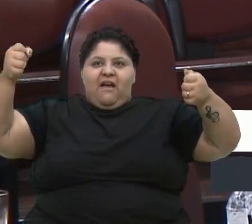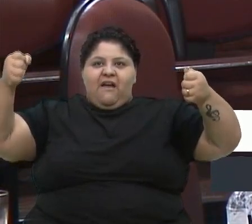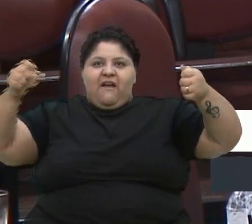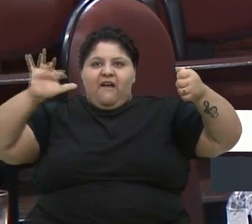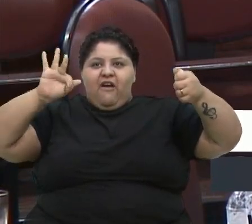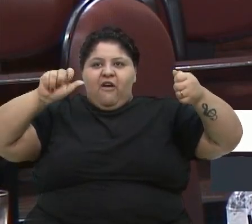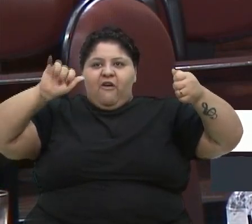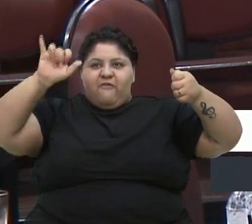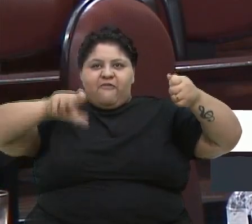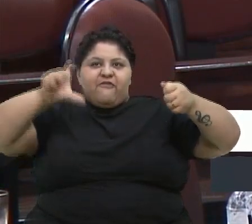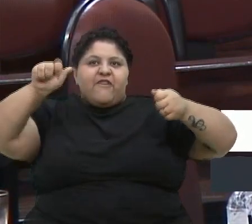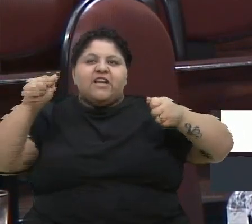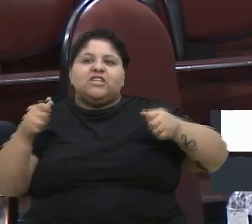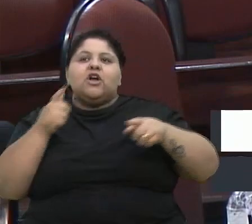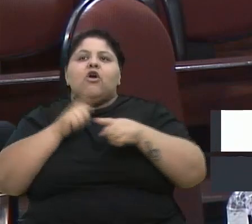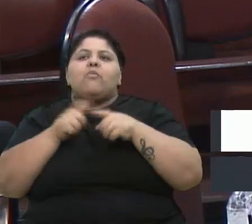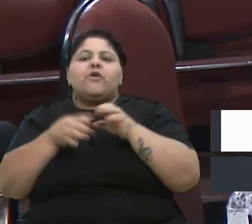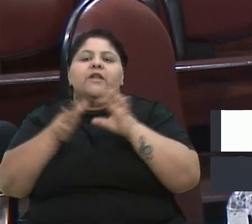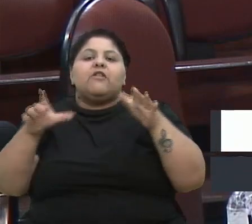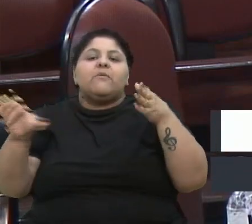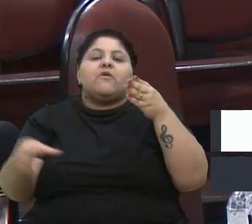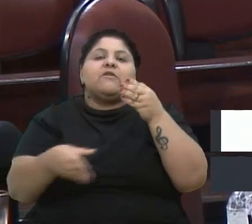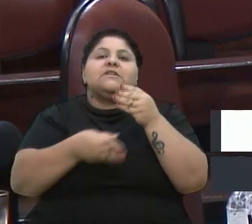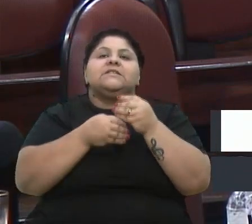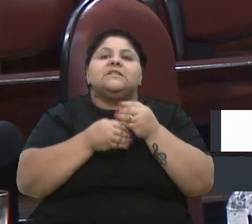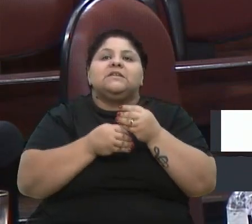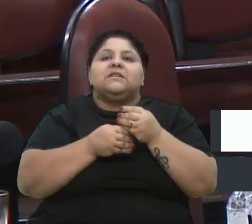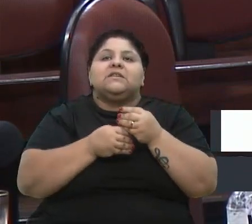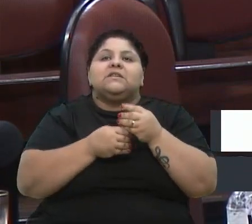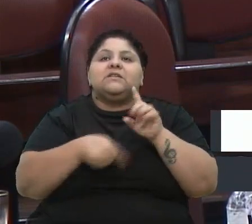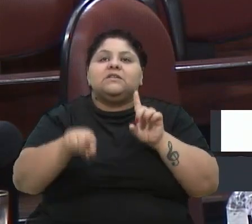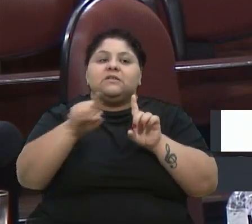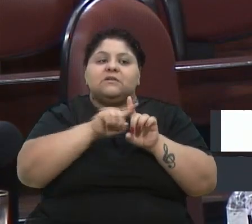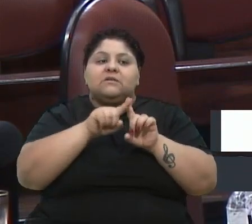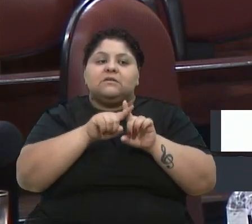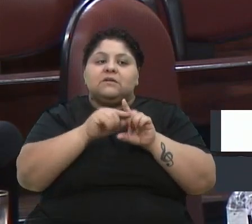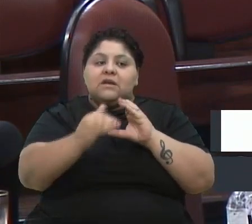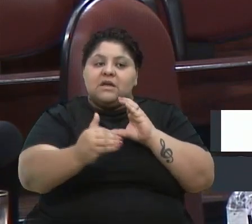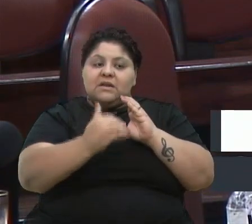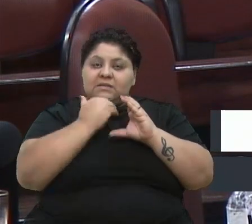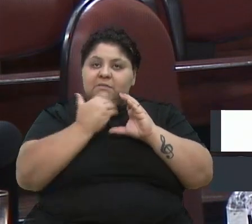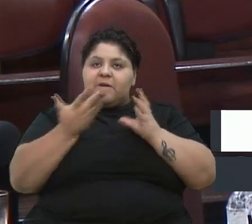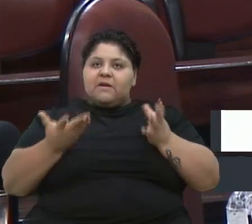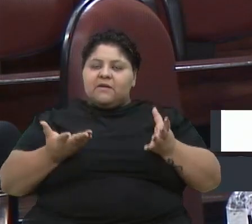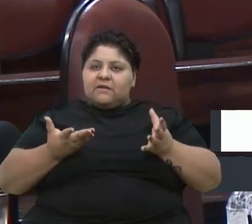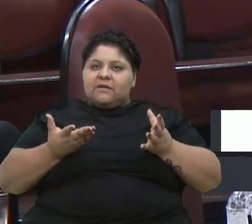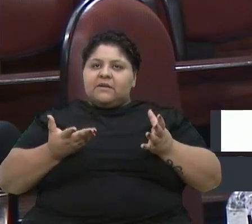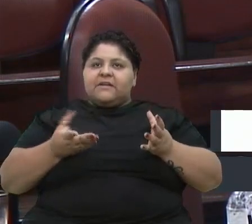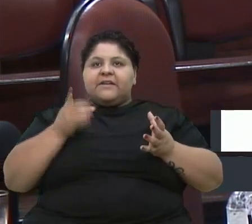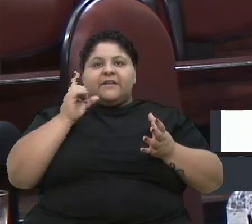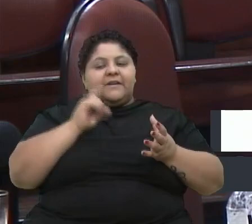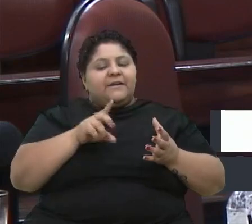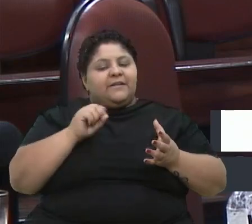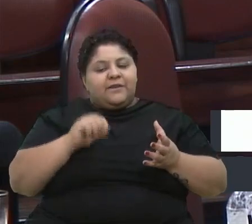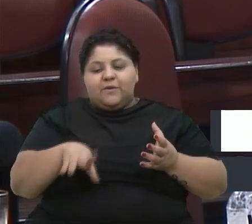não abriu mão das emendas impositivas? Recebeu, toma lá da cá. Não, é cada coisa que a gente